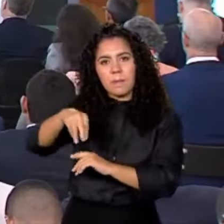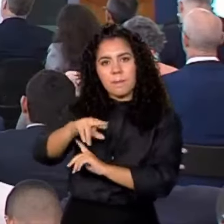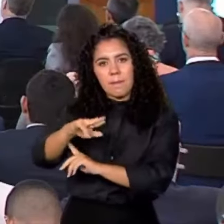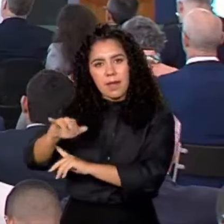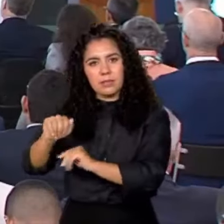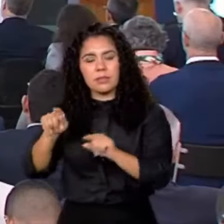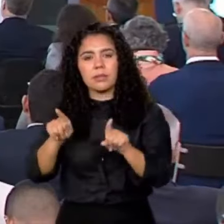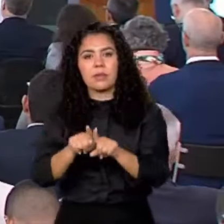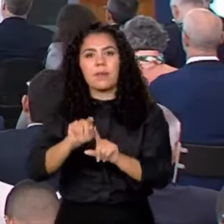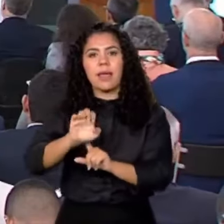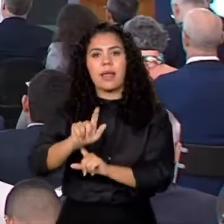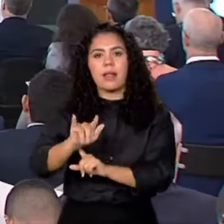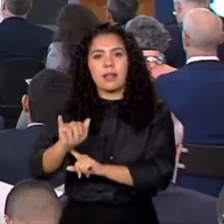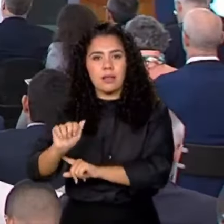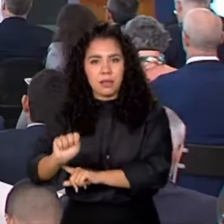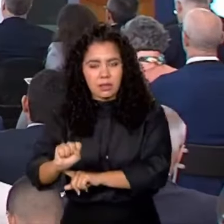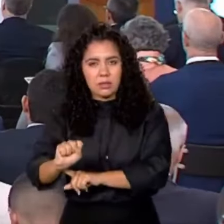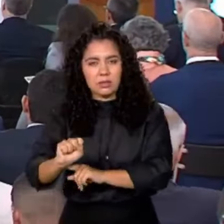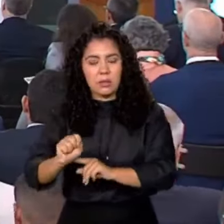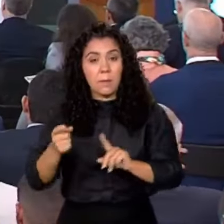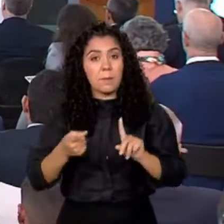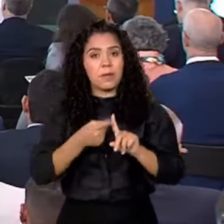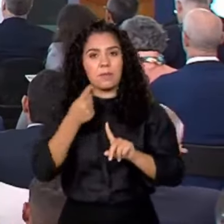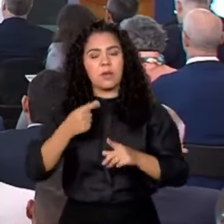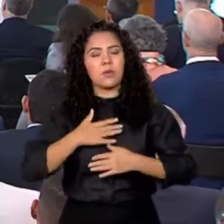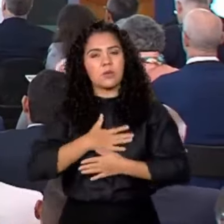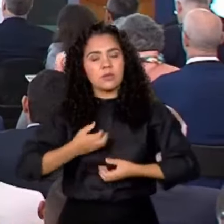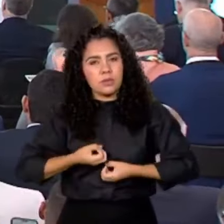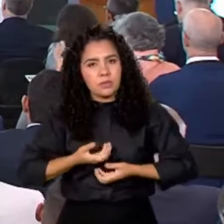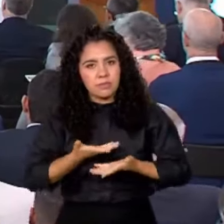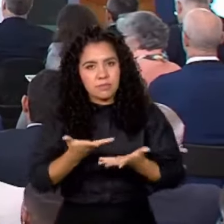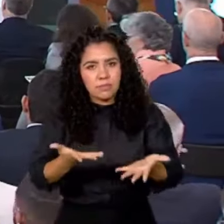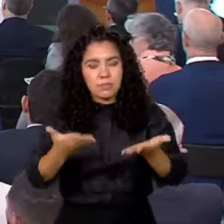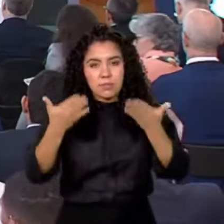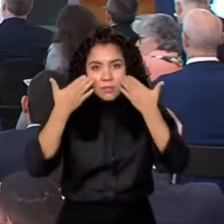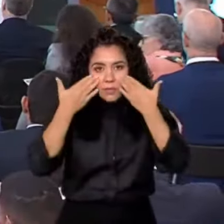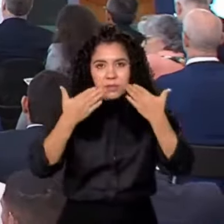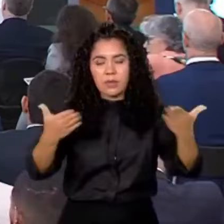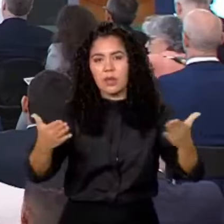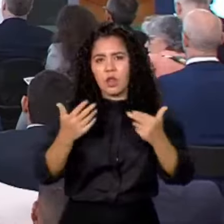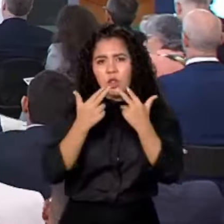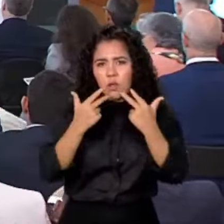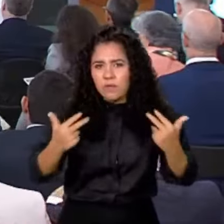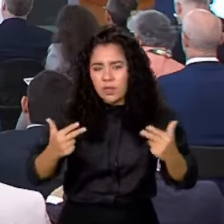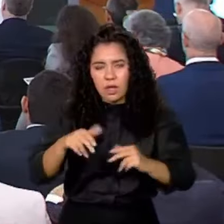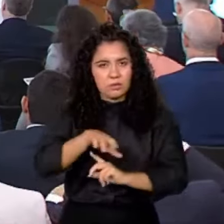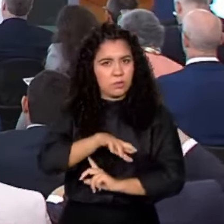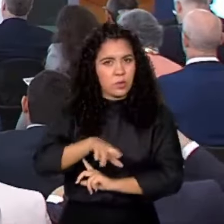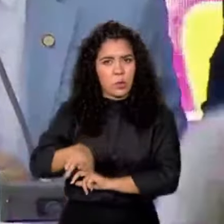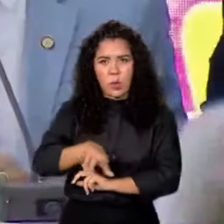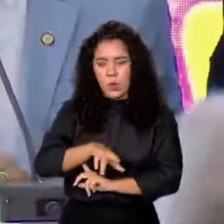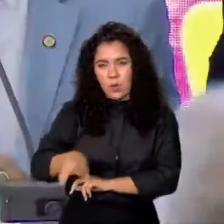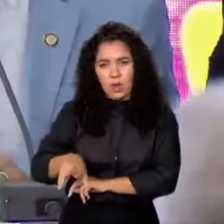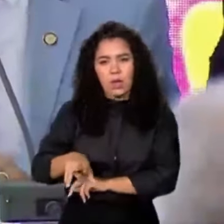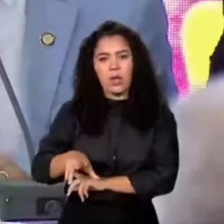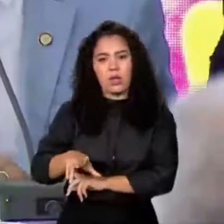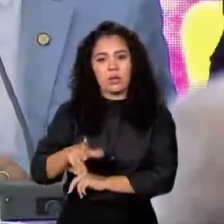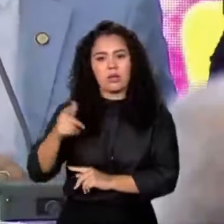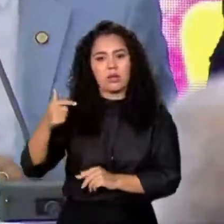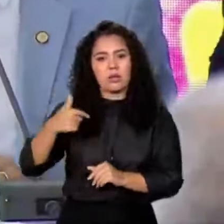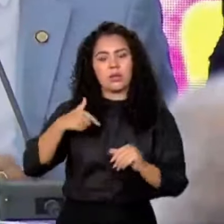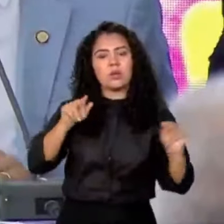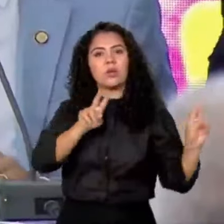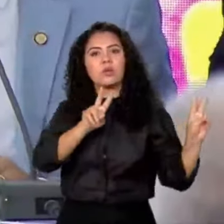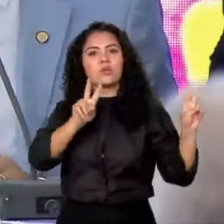Primeiro, dizer que eu tenho publicamente colocado, não é novidade, o meu posicionamento em relação